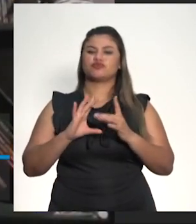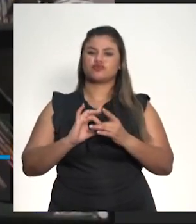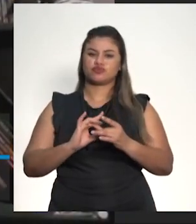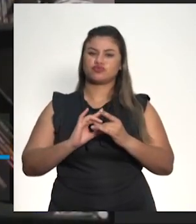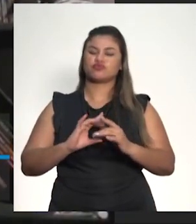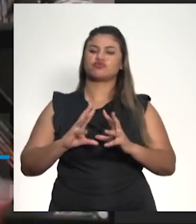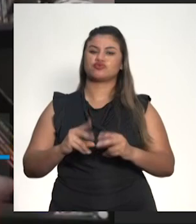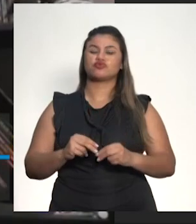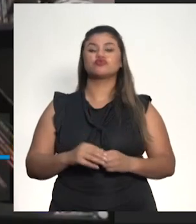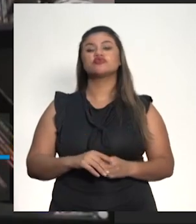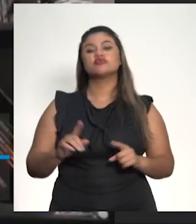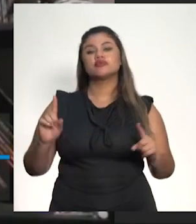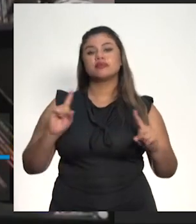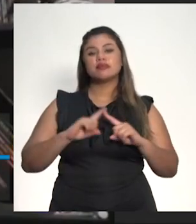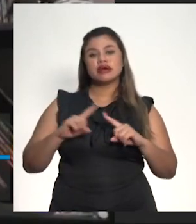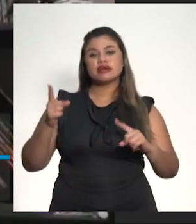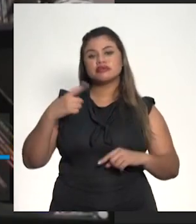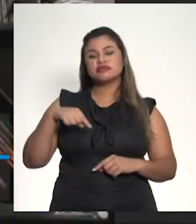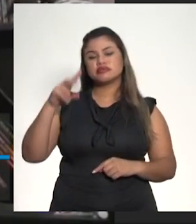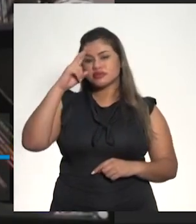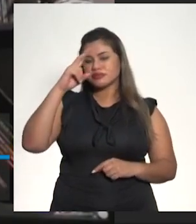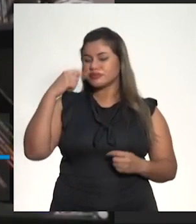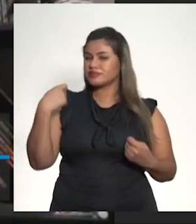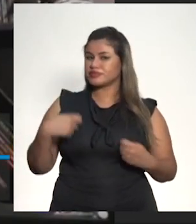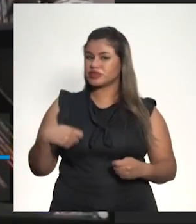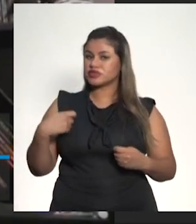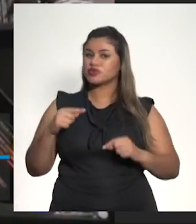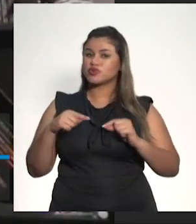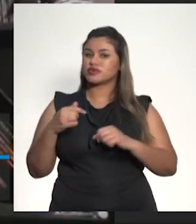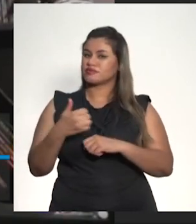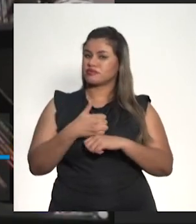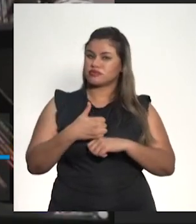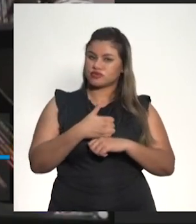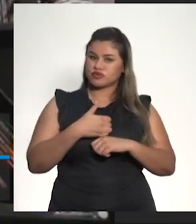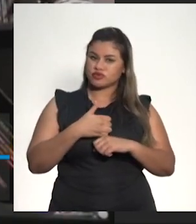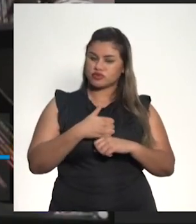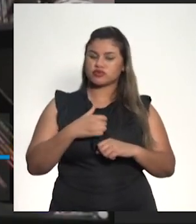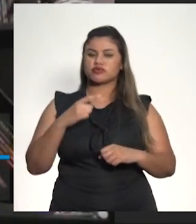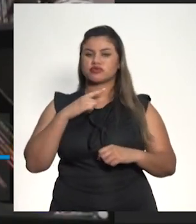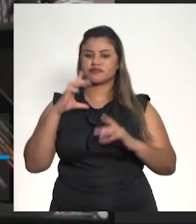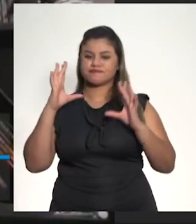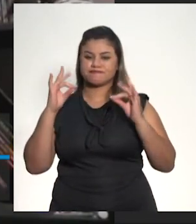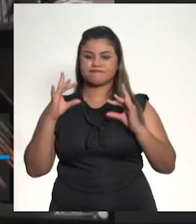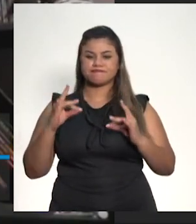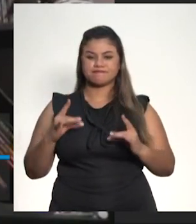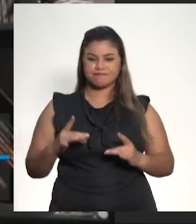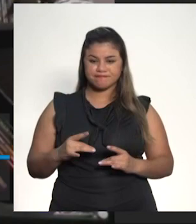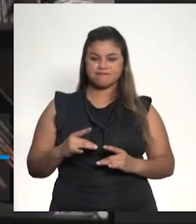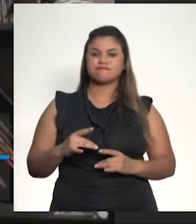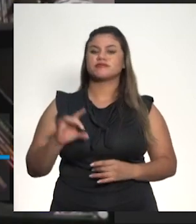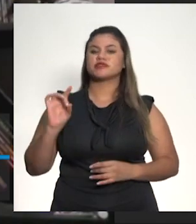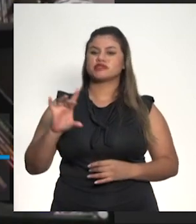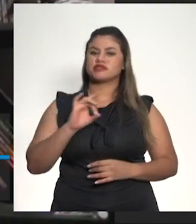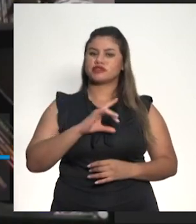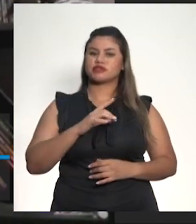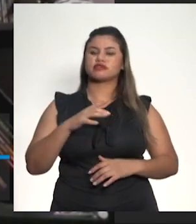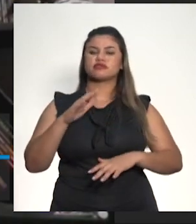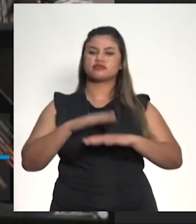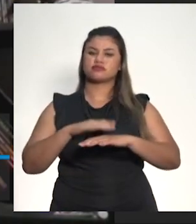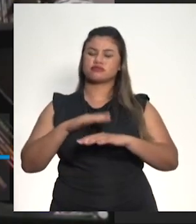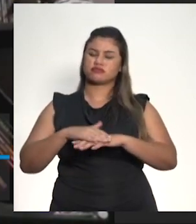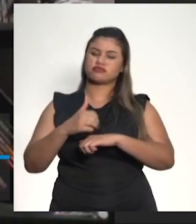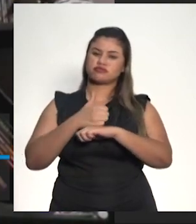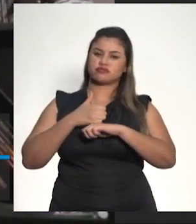operários, mas a gente também tem que lembrar que muitas profissões trazem as suas especificidades, que cada função, né, que as pessoas